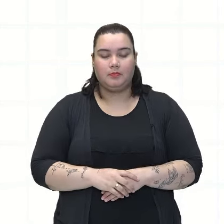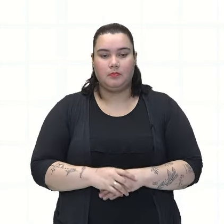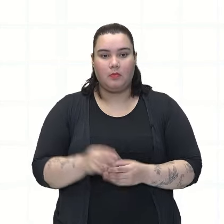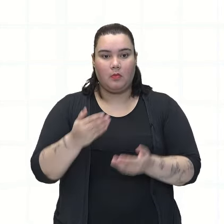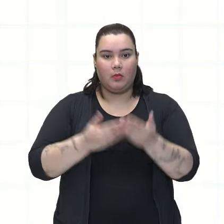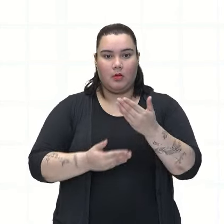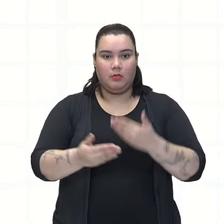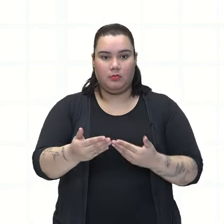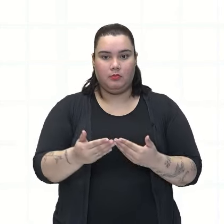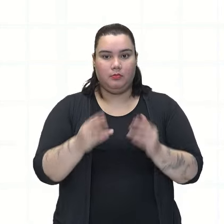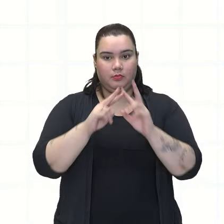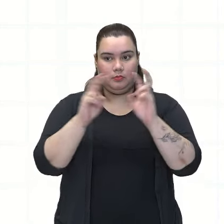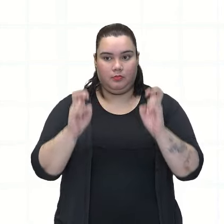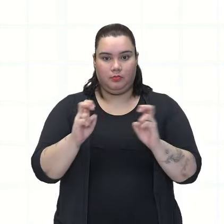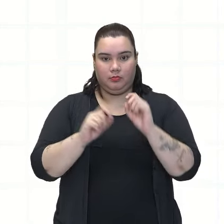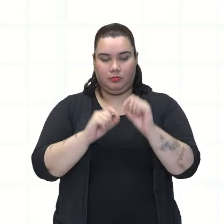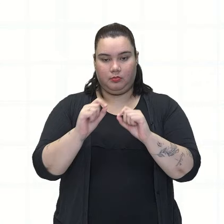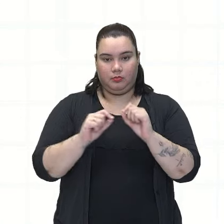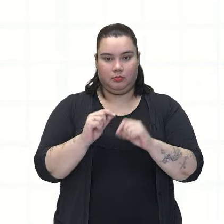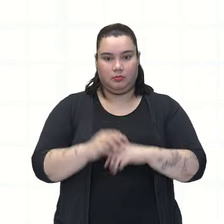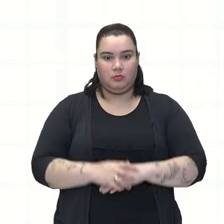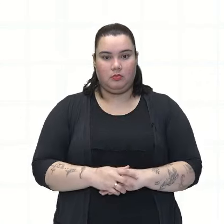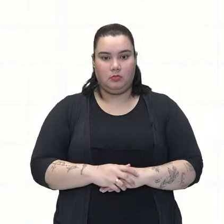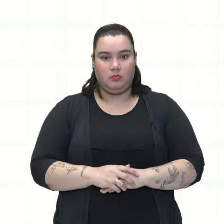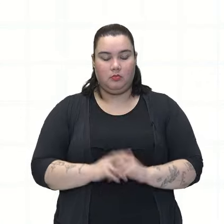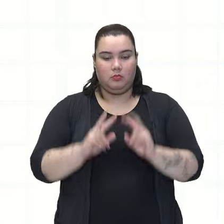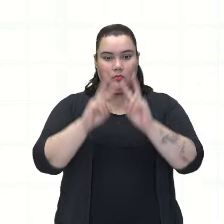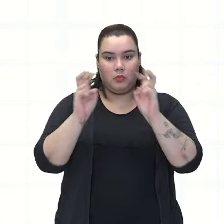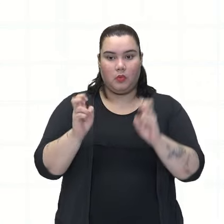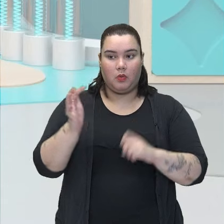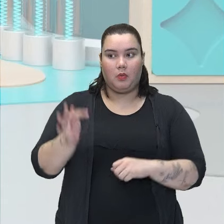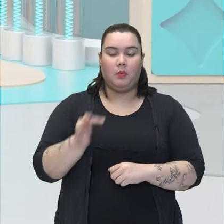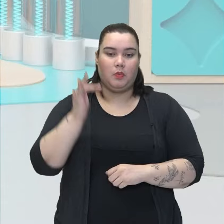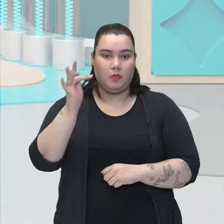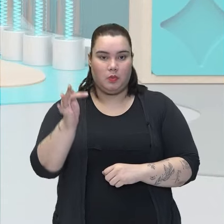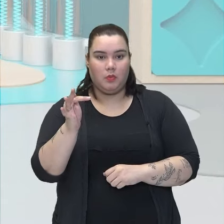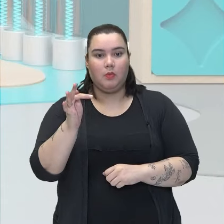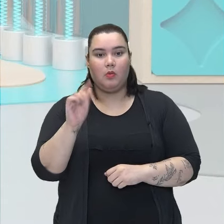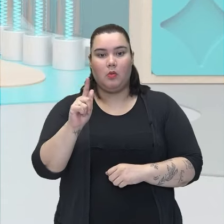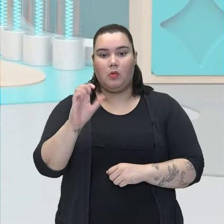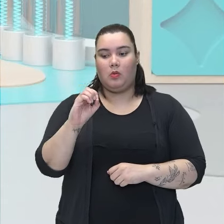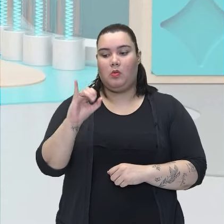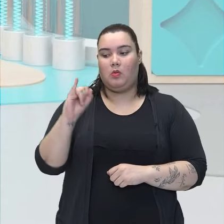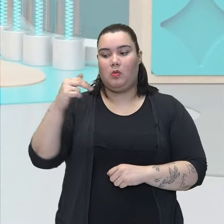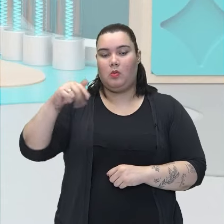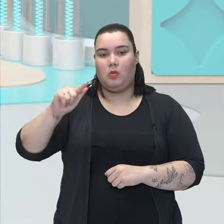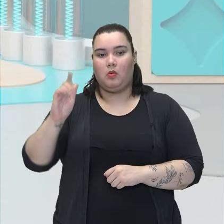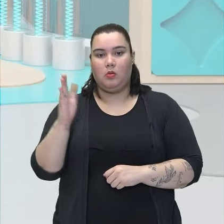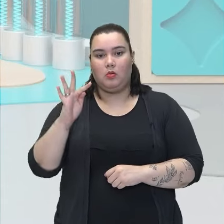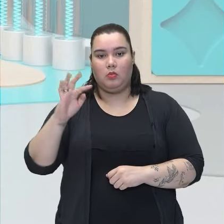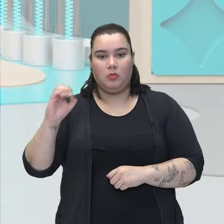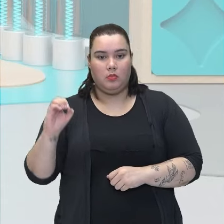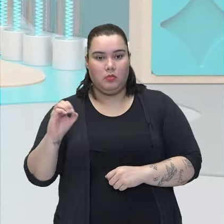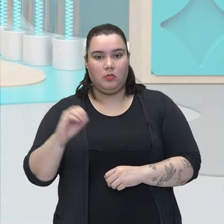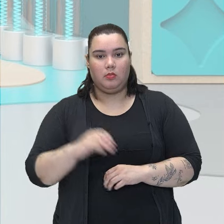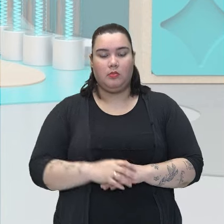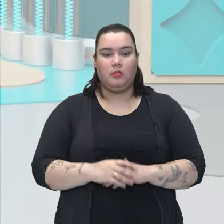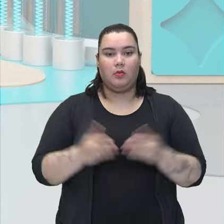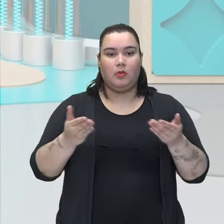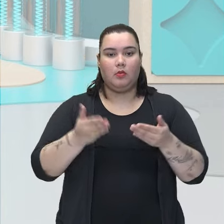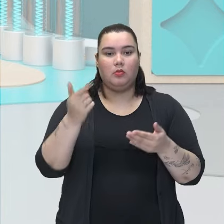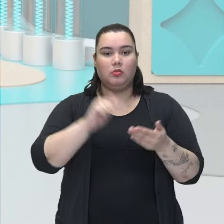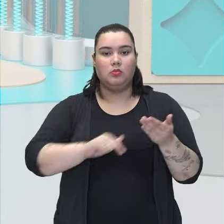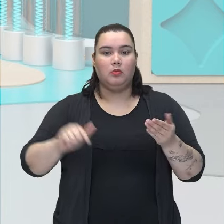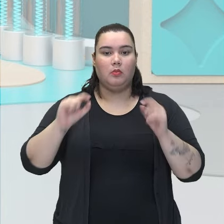Continuando um pouquinho mais sobre o nosso futuro com o going to, vamos só reforçar